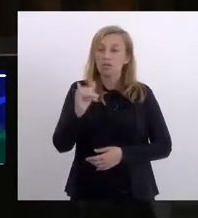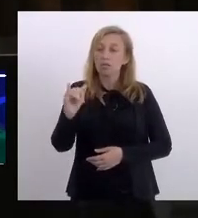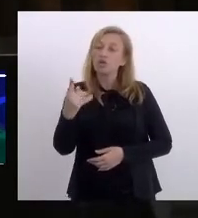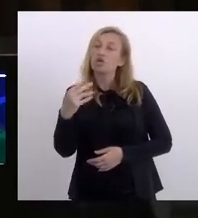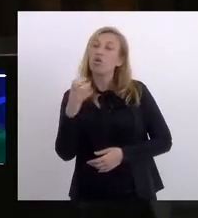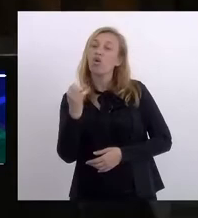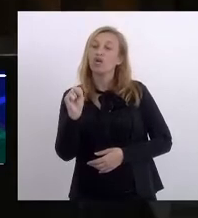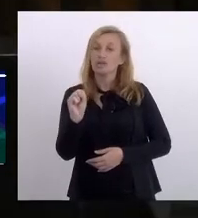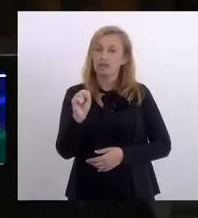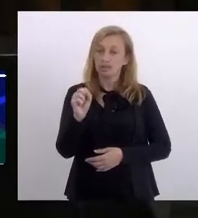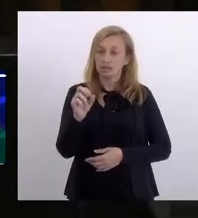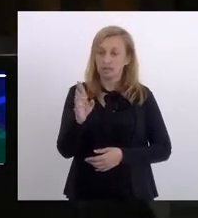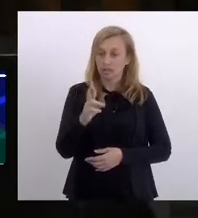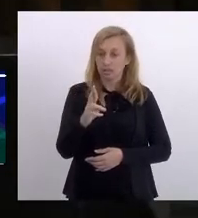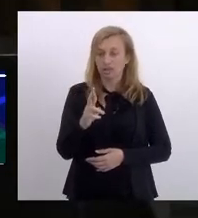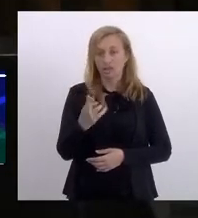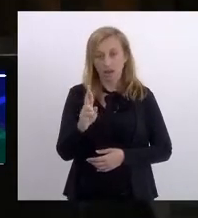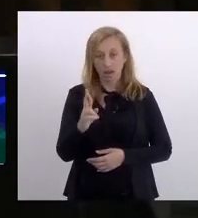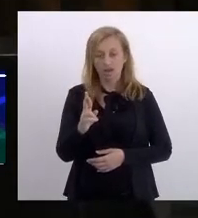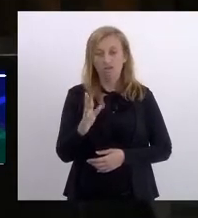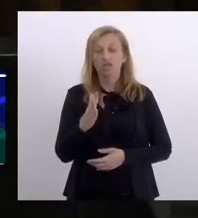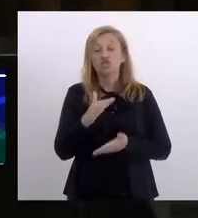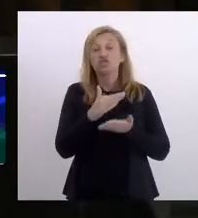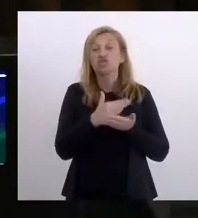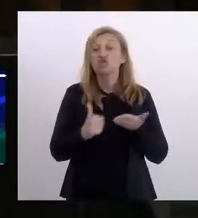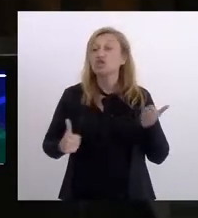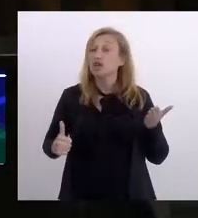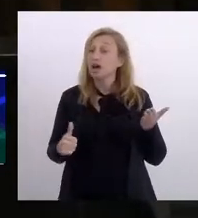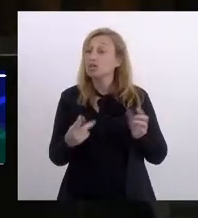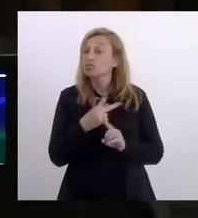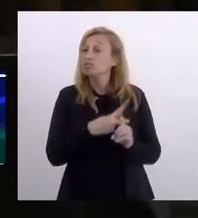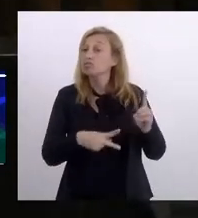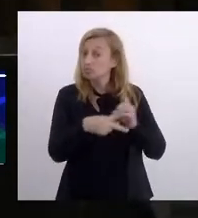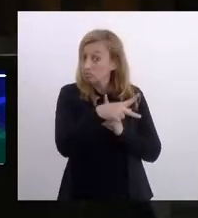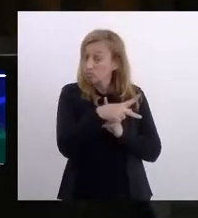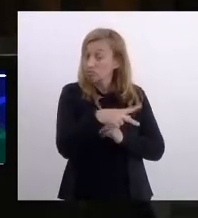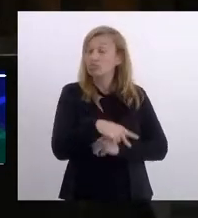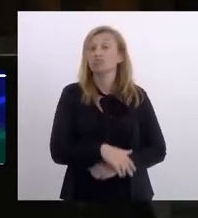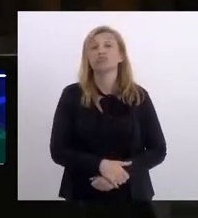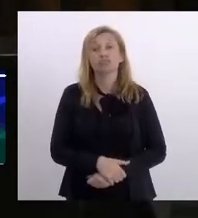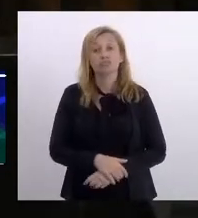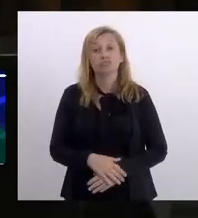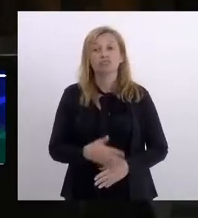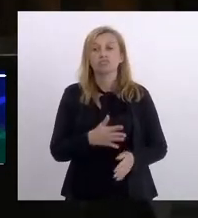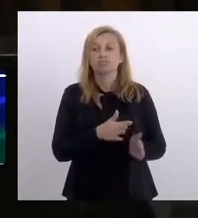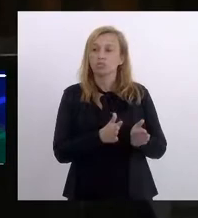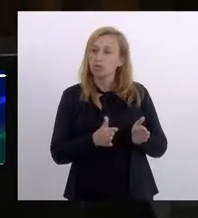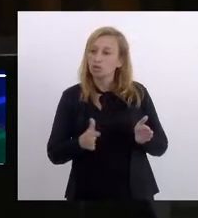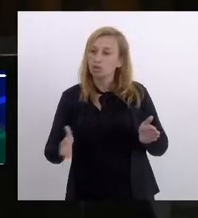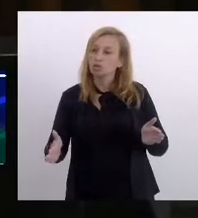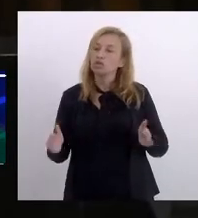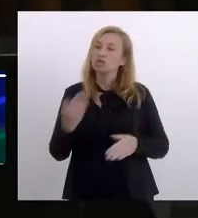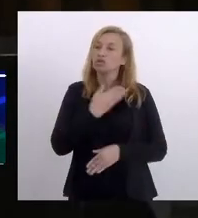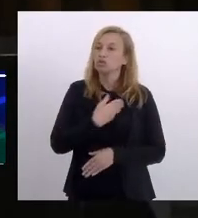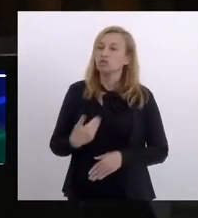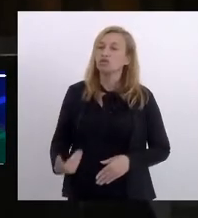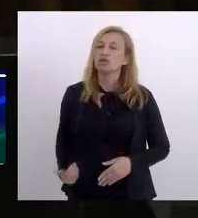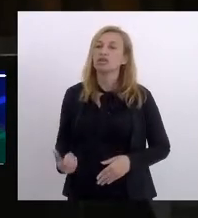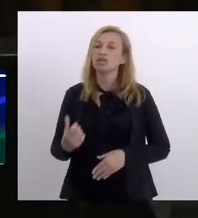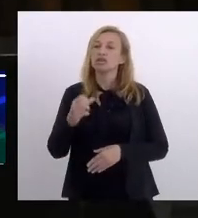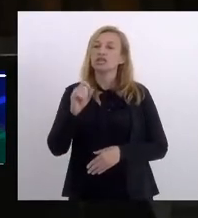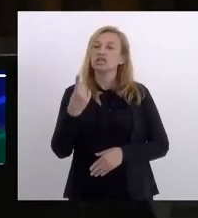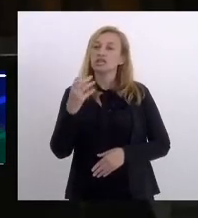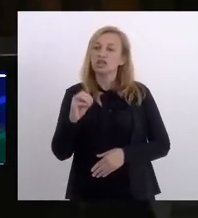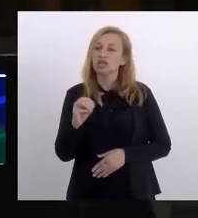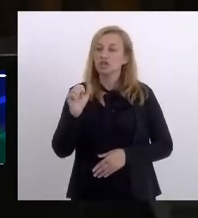bilhões de reais haviam sido retirados do Rio Previdência ao longo dos governos de Sérgio Cabral